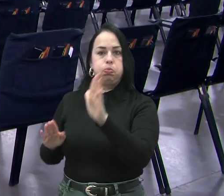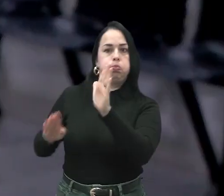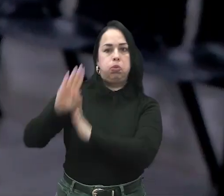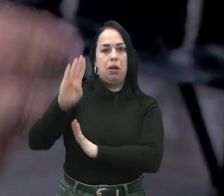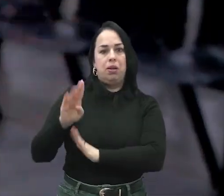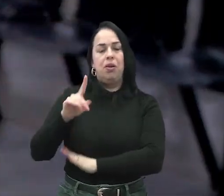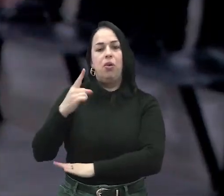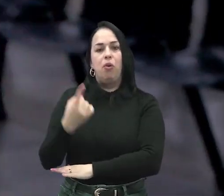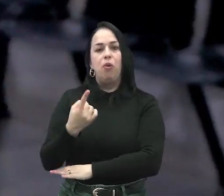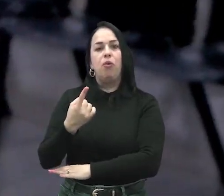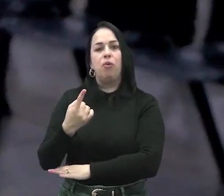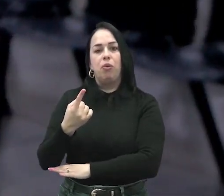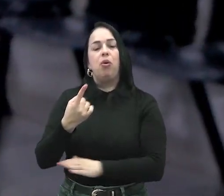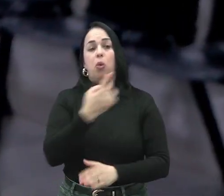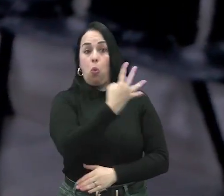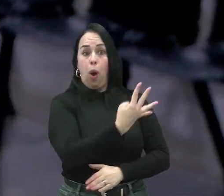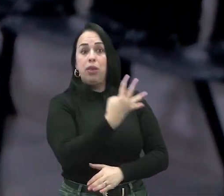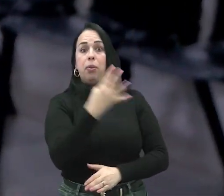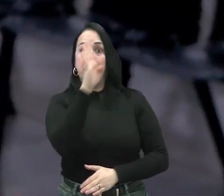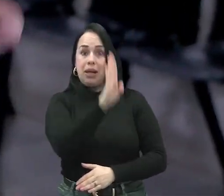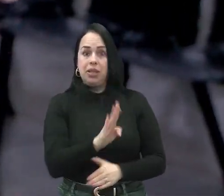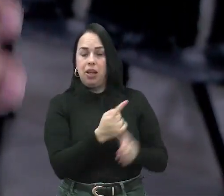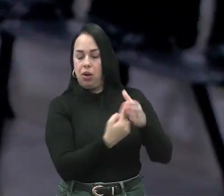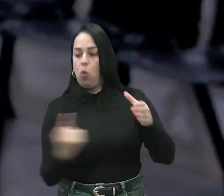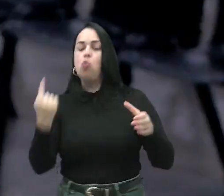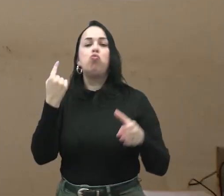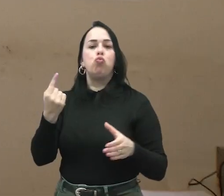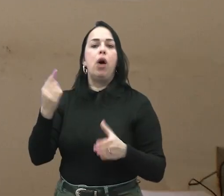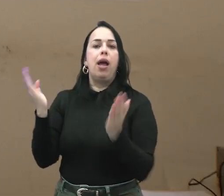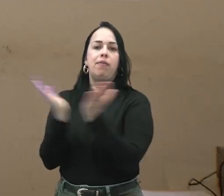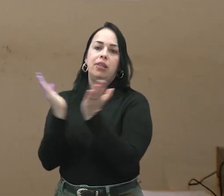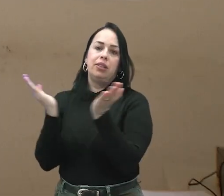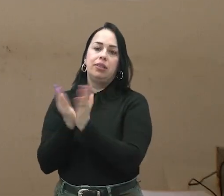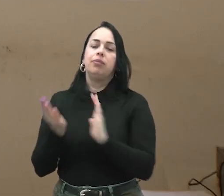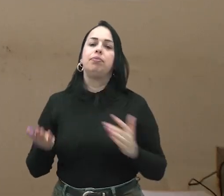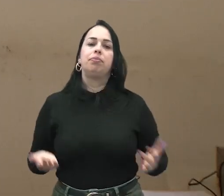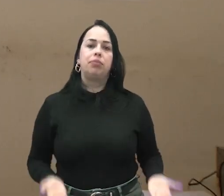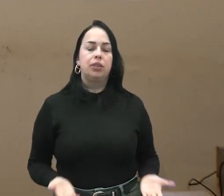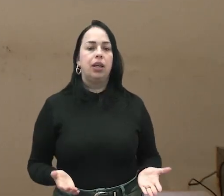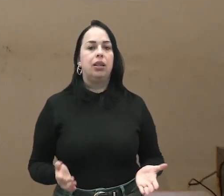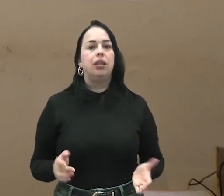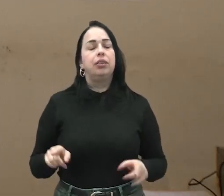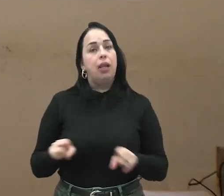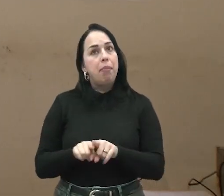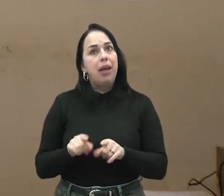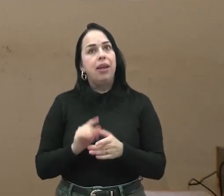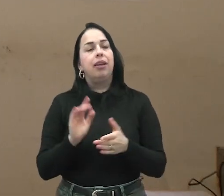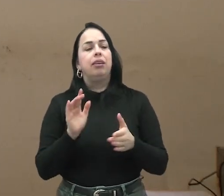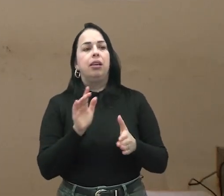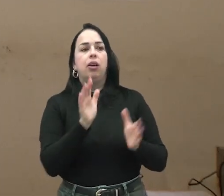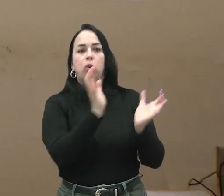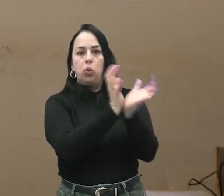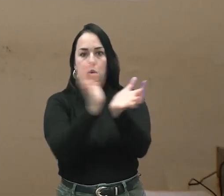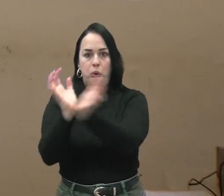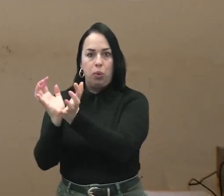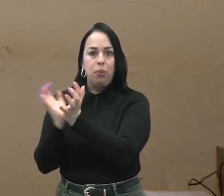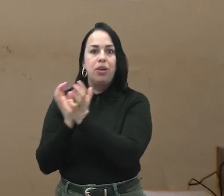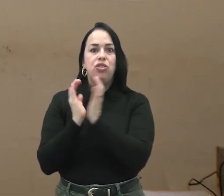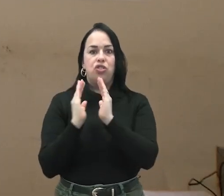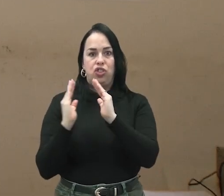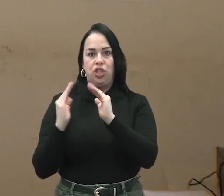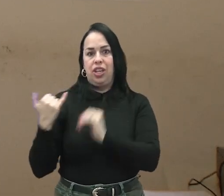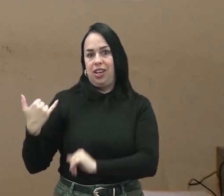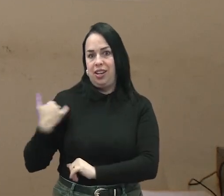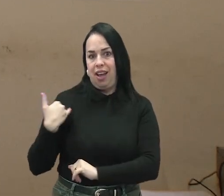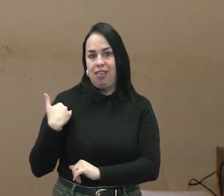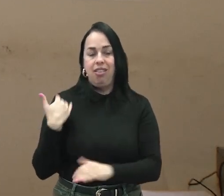recorde, representando quase 1 em cada 4 brasileiros. É uma questão também que envolve grupos de idade, então a gente observa, por